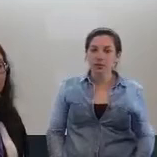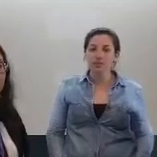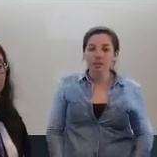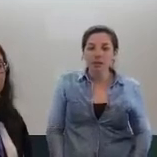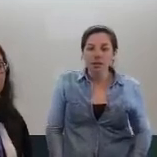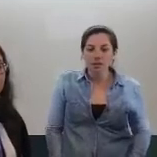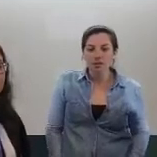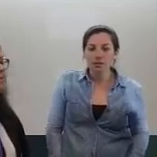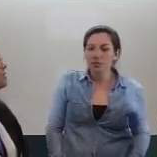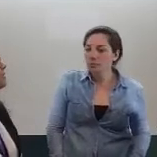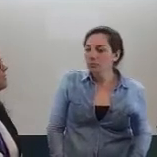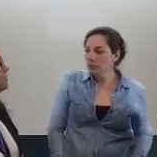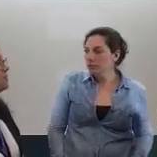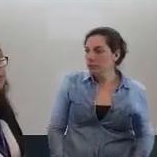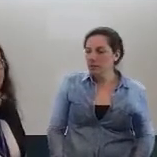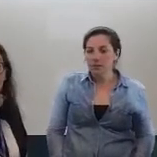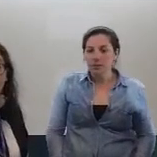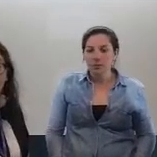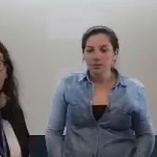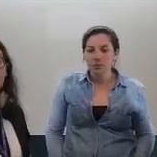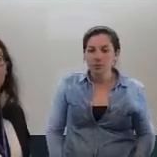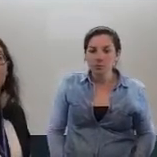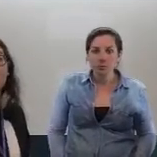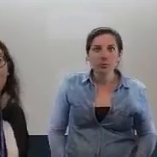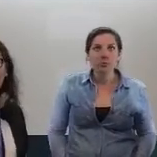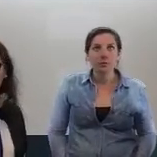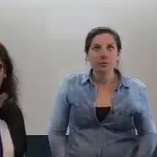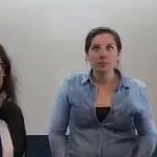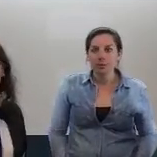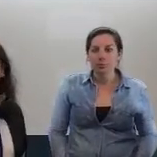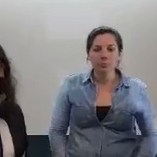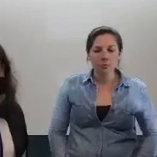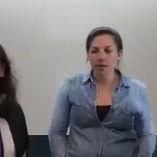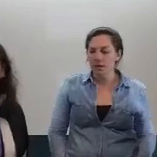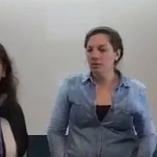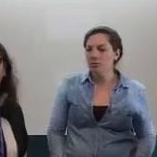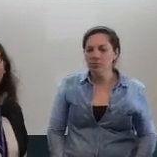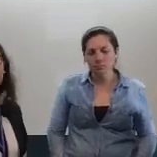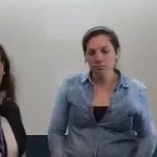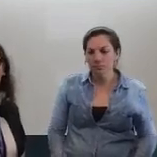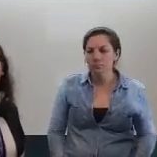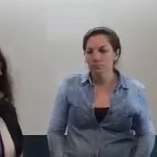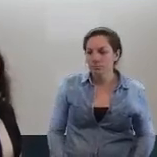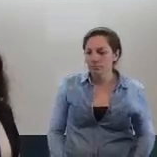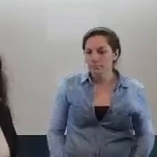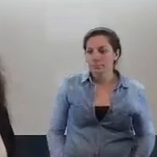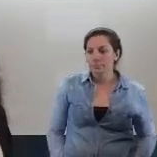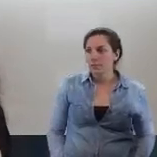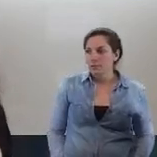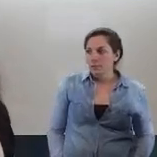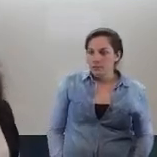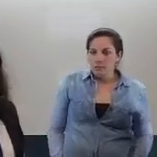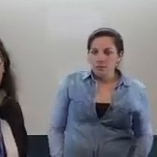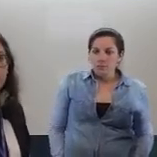nas aulas e que contribuem muito, né? Sim, gente. Contribuem muito para o nosso conhecimento cultural. Sim,